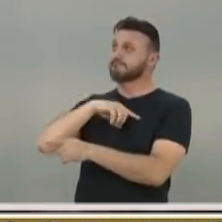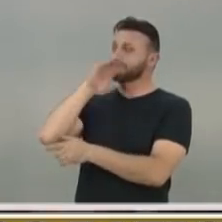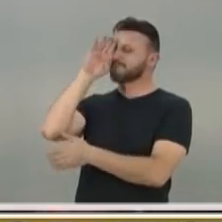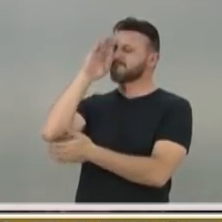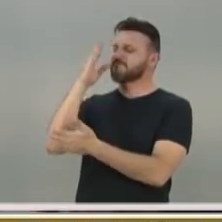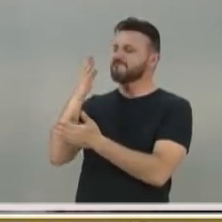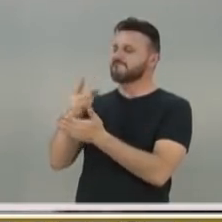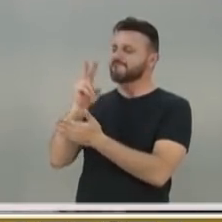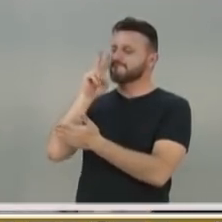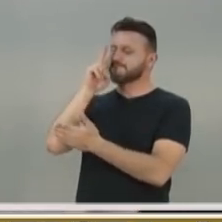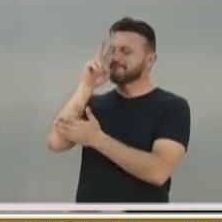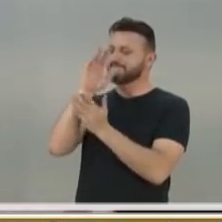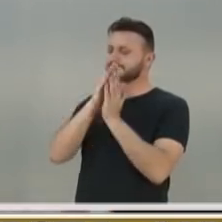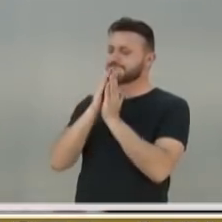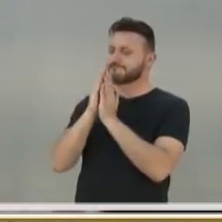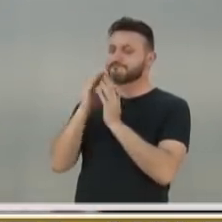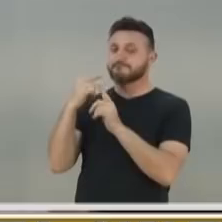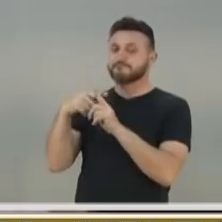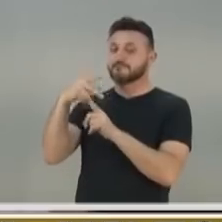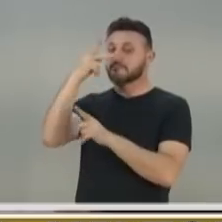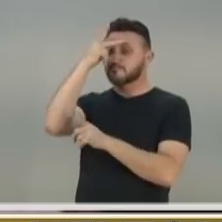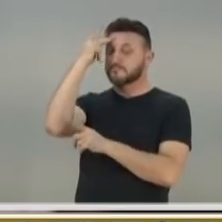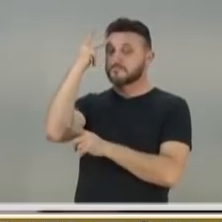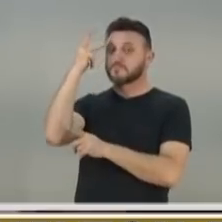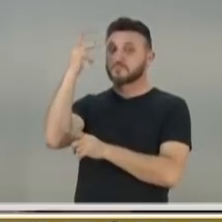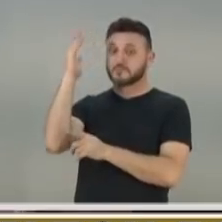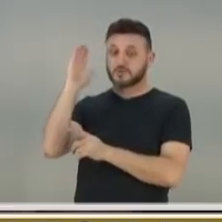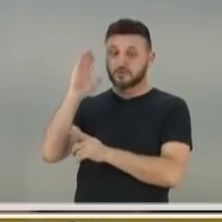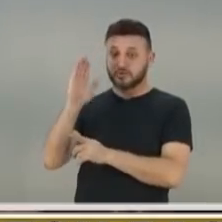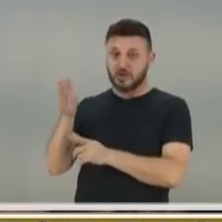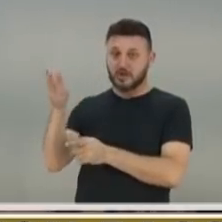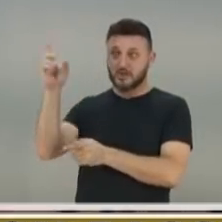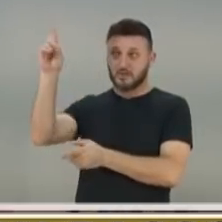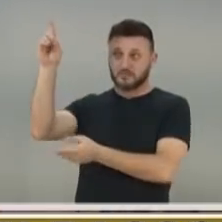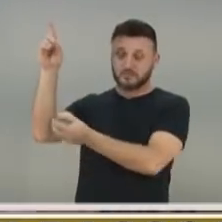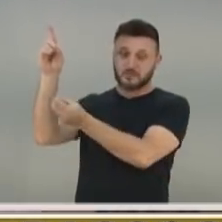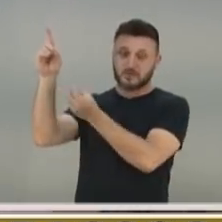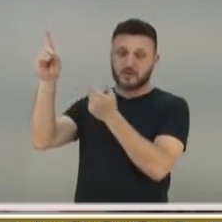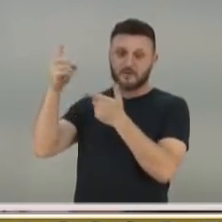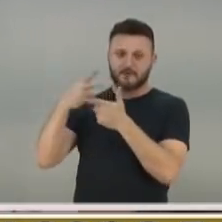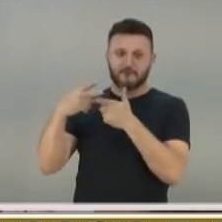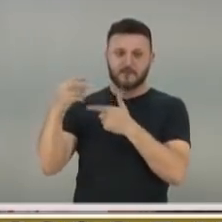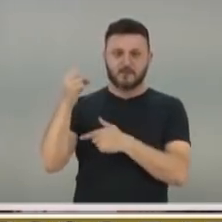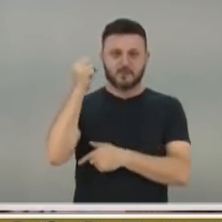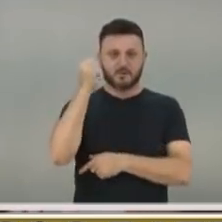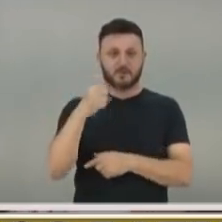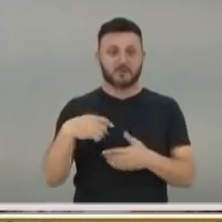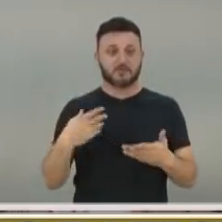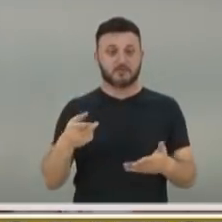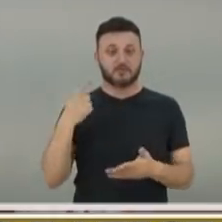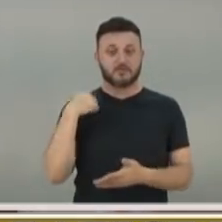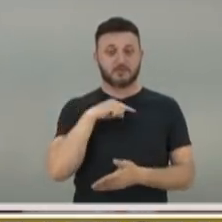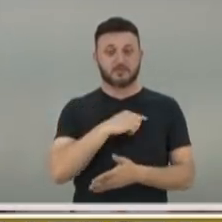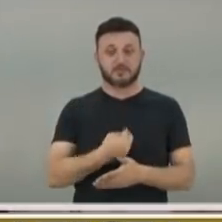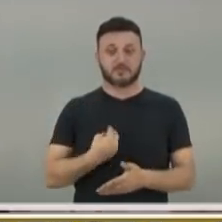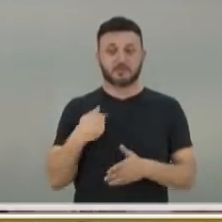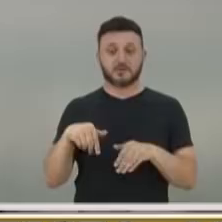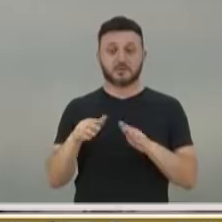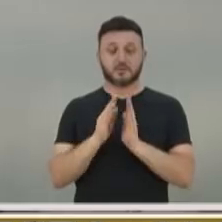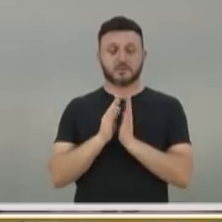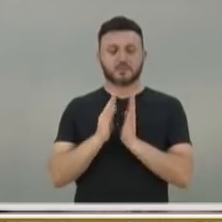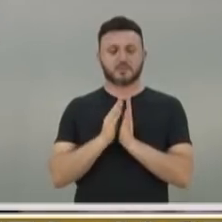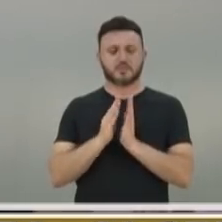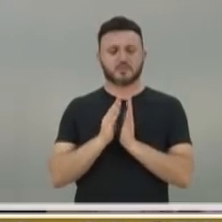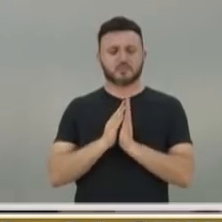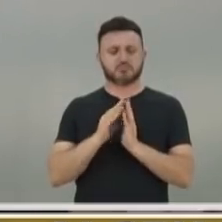oração, pois aquele que ora, para ele já é dado a vitória. E nós estamos aqui orando na nossa intenção,